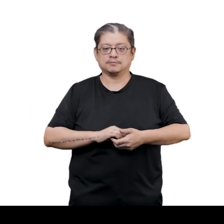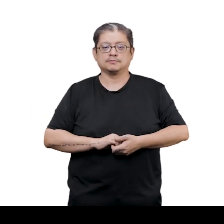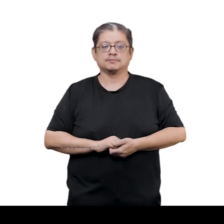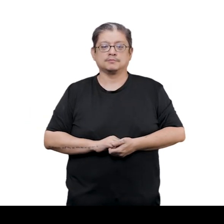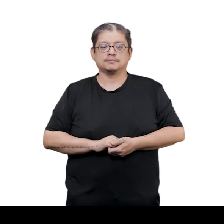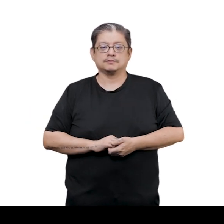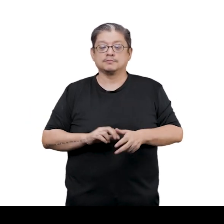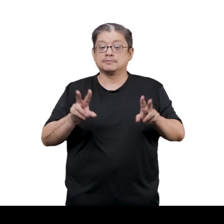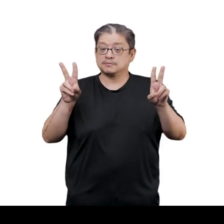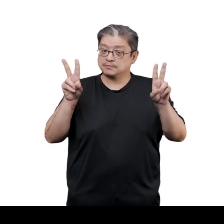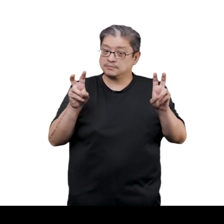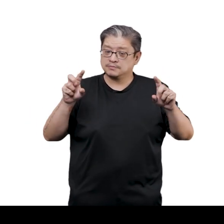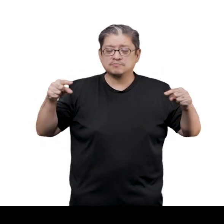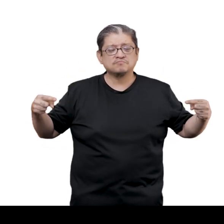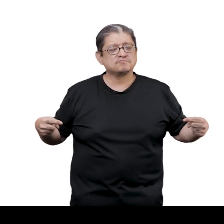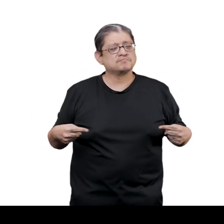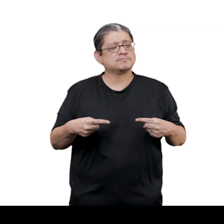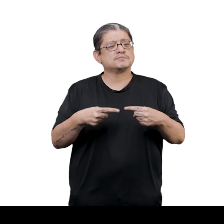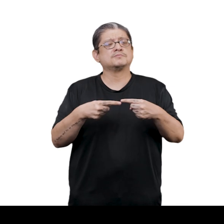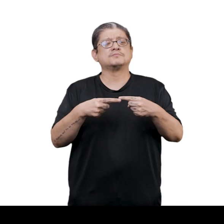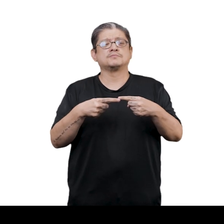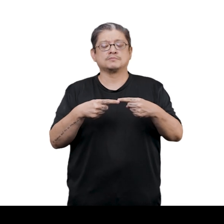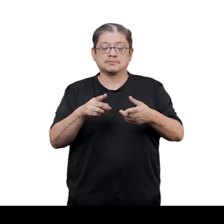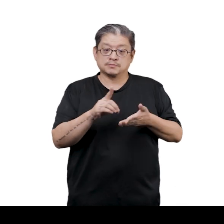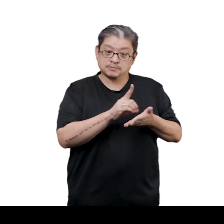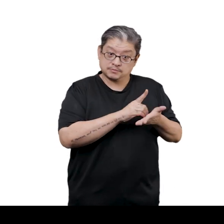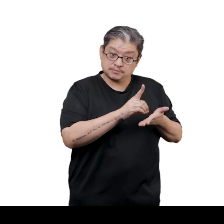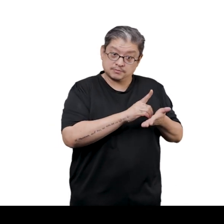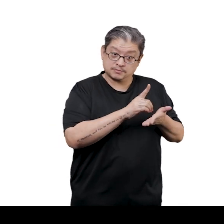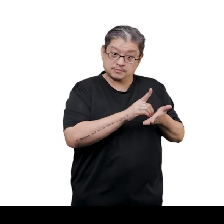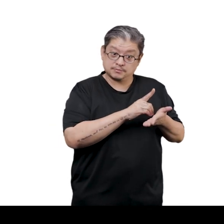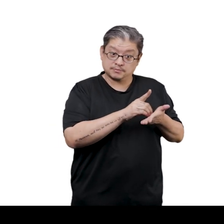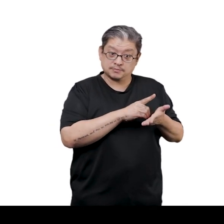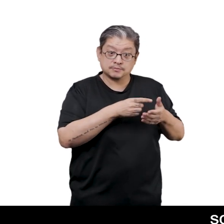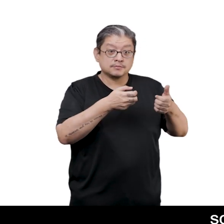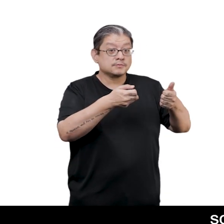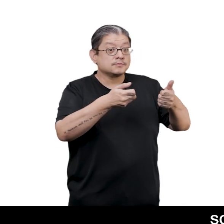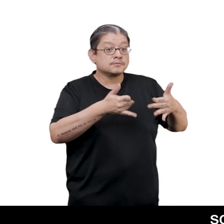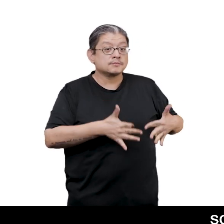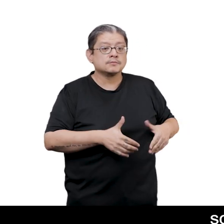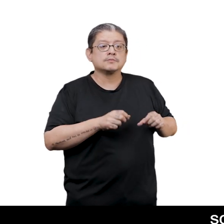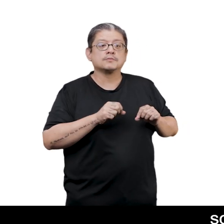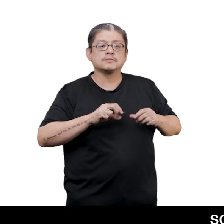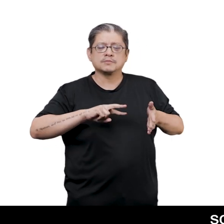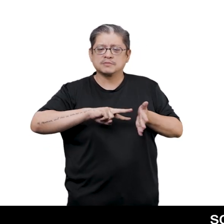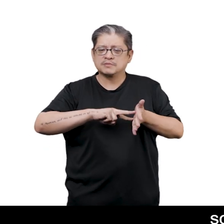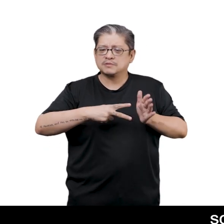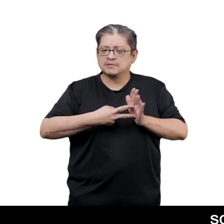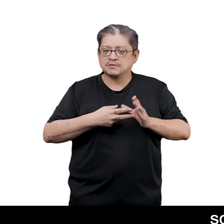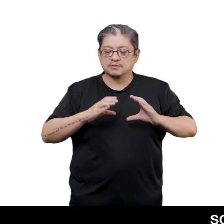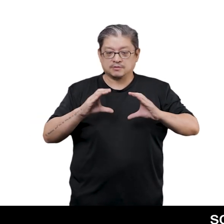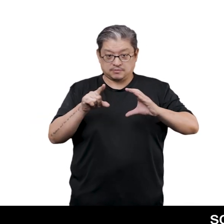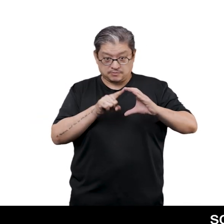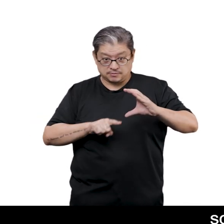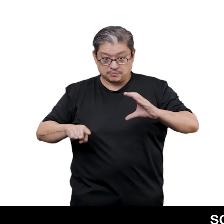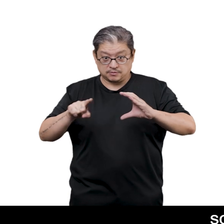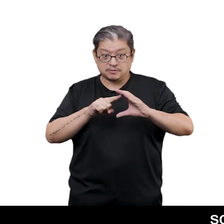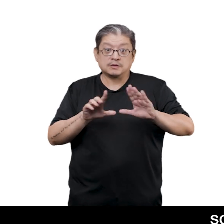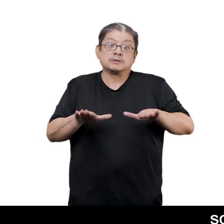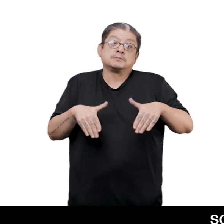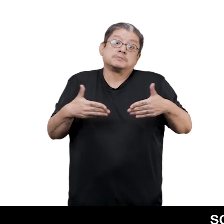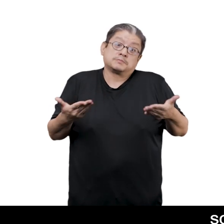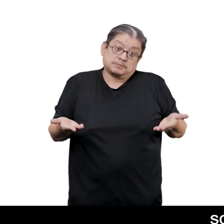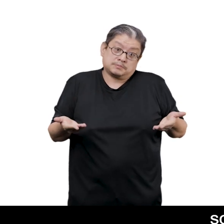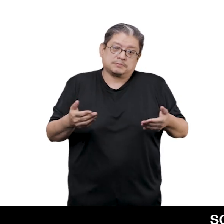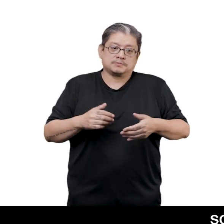geométricas. O título da obra é apropriado de uma definição do dicionário sobre o conceito de circularidade, sendo